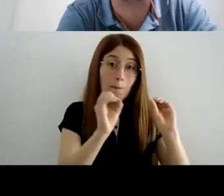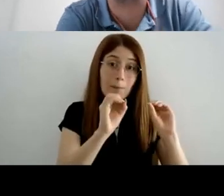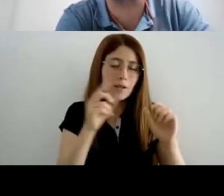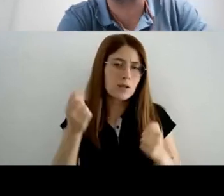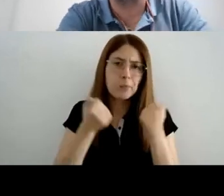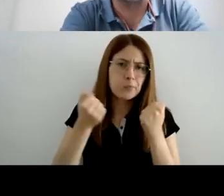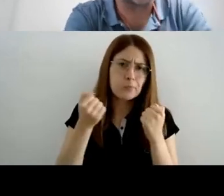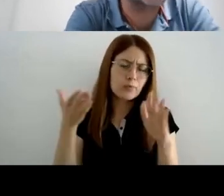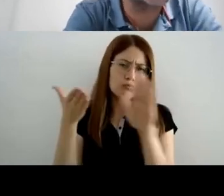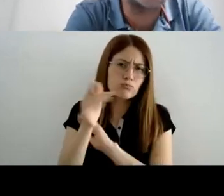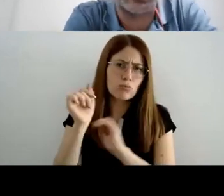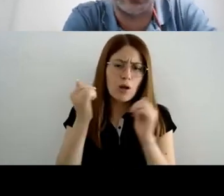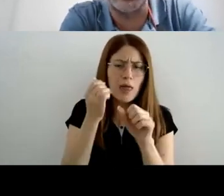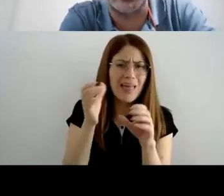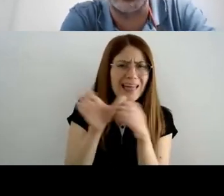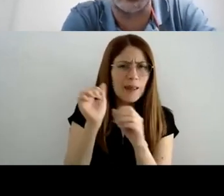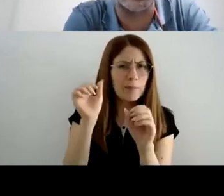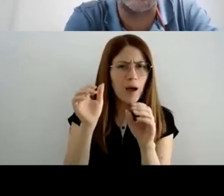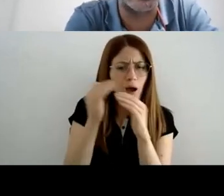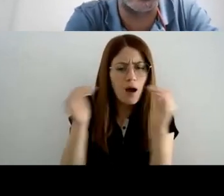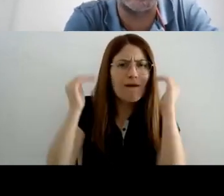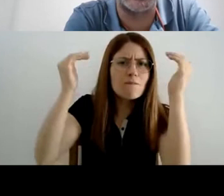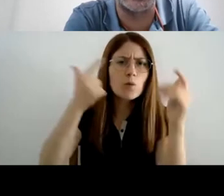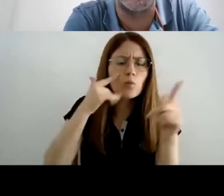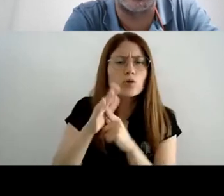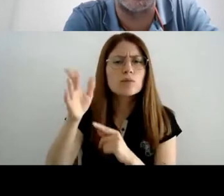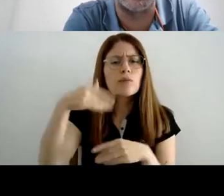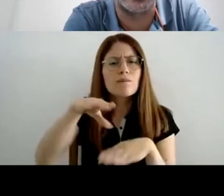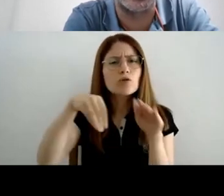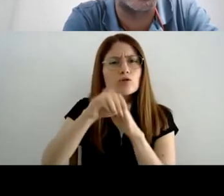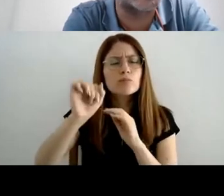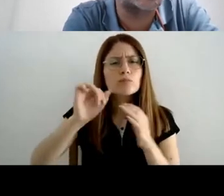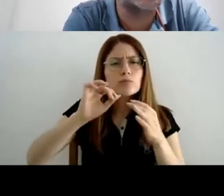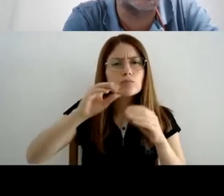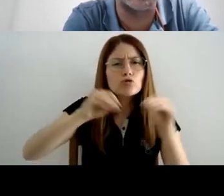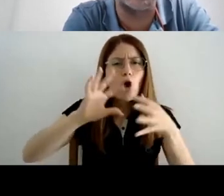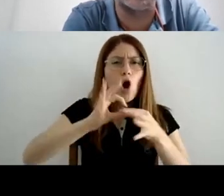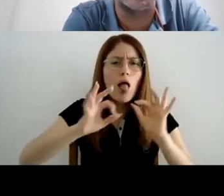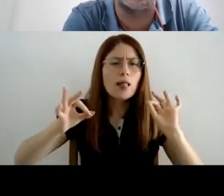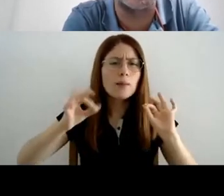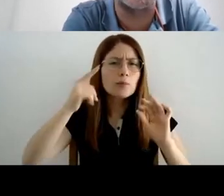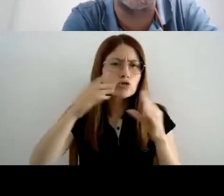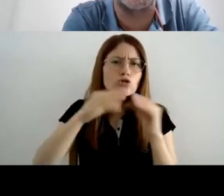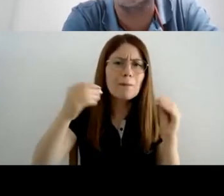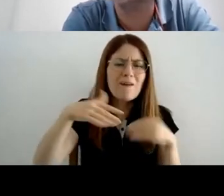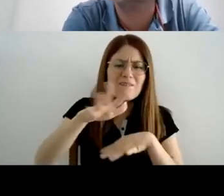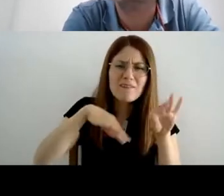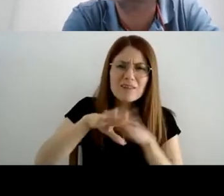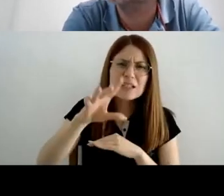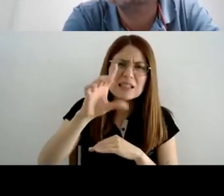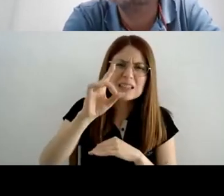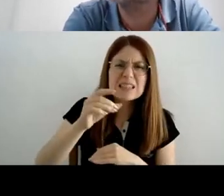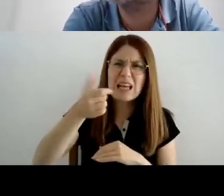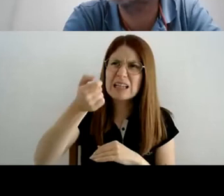pessoas percebem o que é que as pessoas que agora vão estar nos Jogos Olímpicos, por exemplo, do Japão, têm que andar a fazer durante 16 ou 15